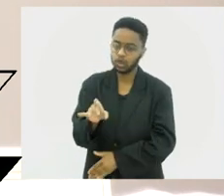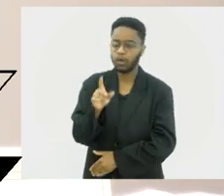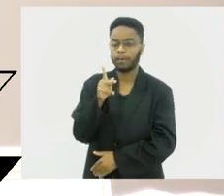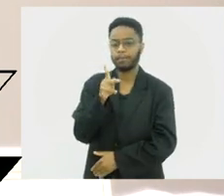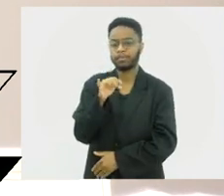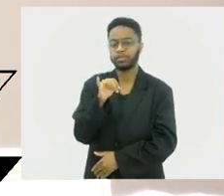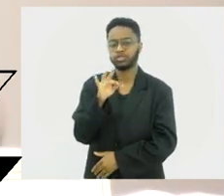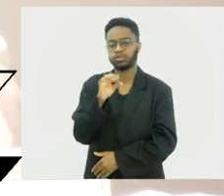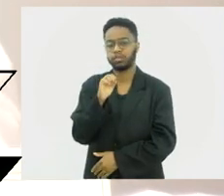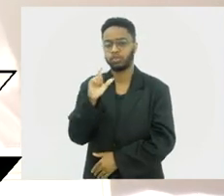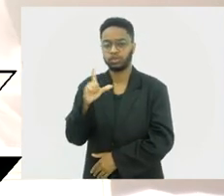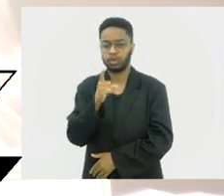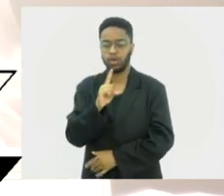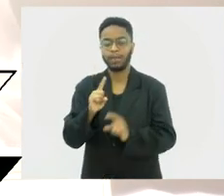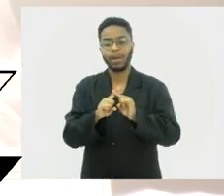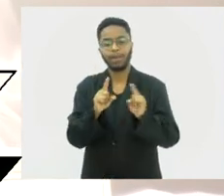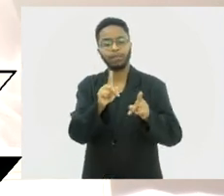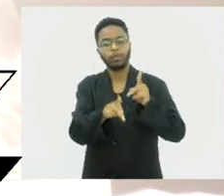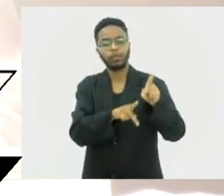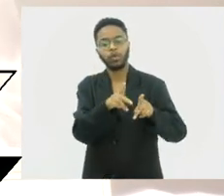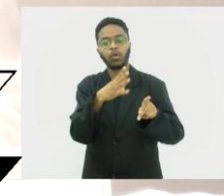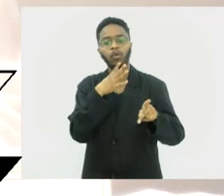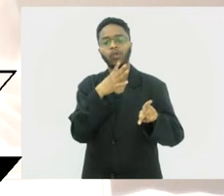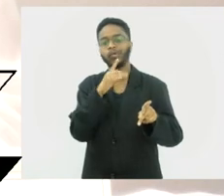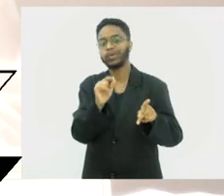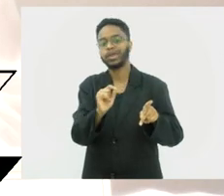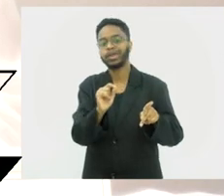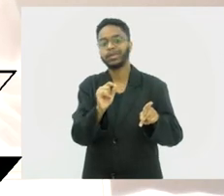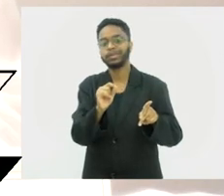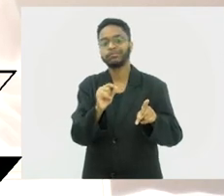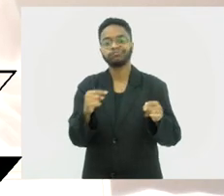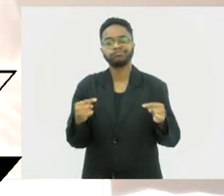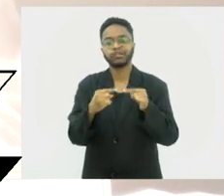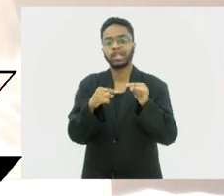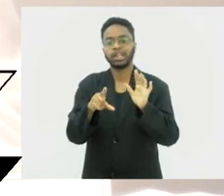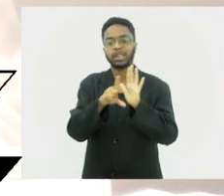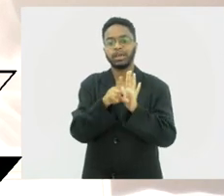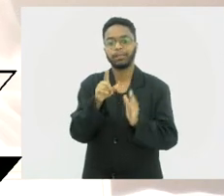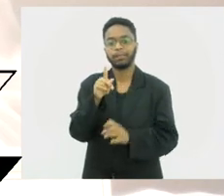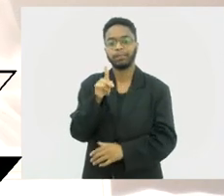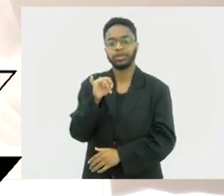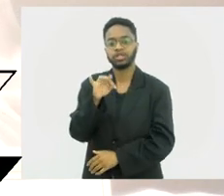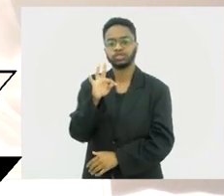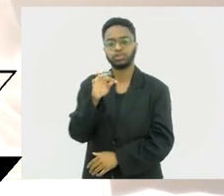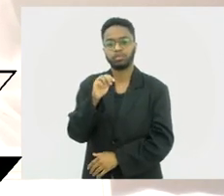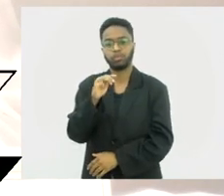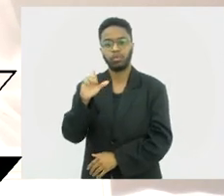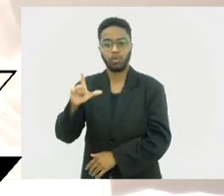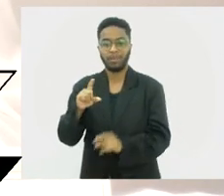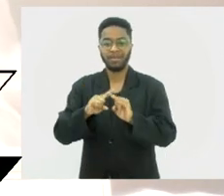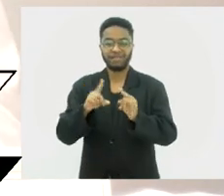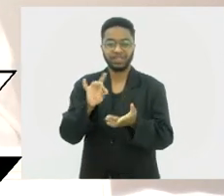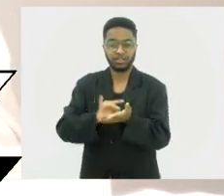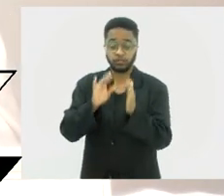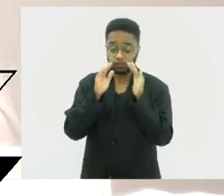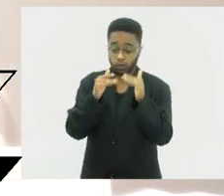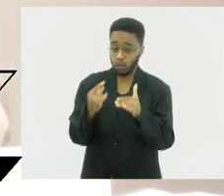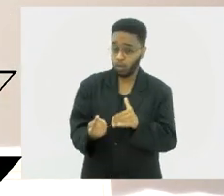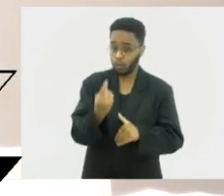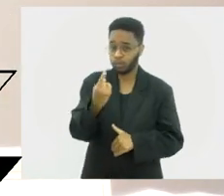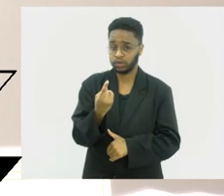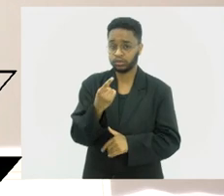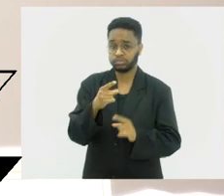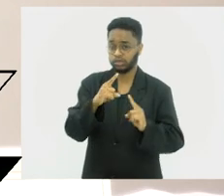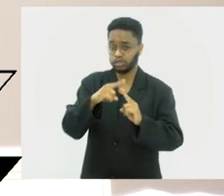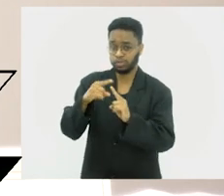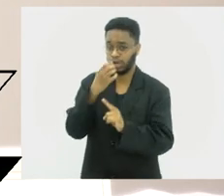sendo popularizada, deputado Amorim, como Lei do Pitbull, mas nunca foi exclusivamente de uma raça, tá? No texto